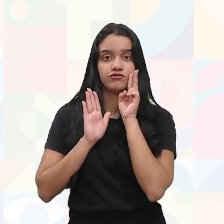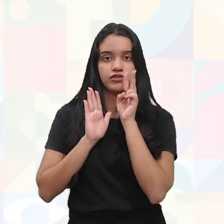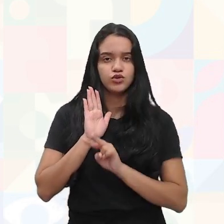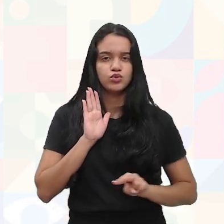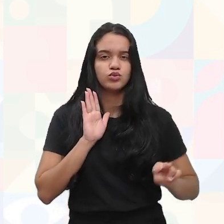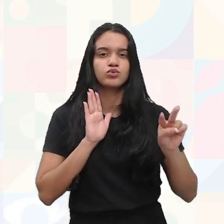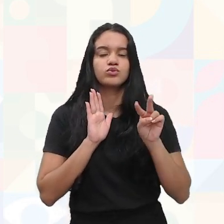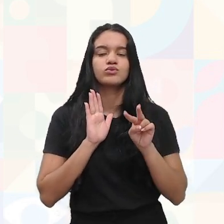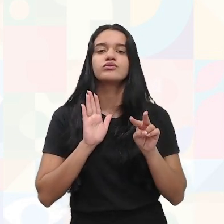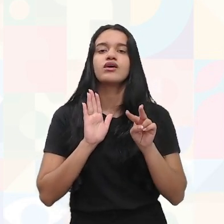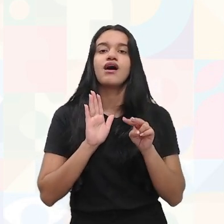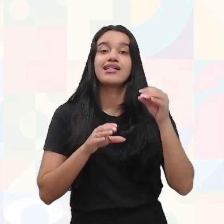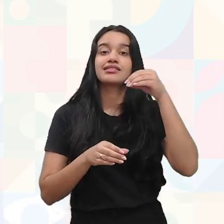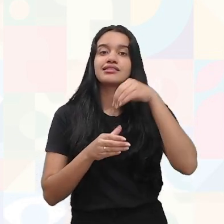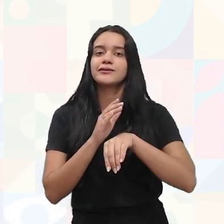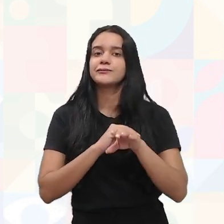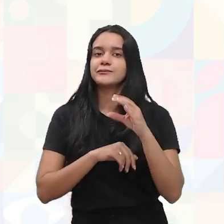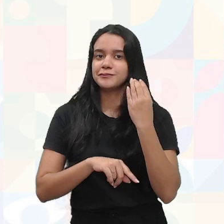daquela publicação.